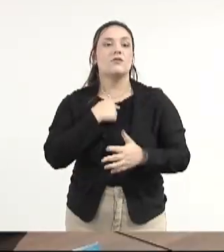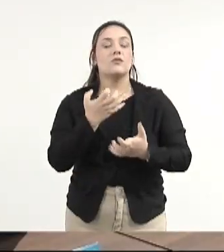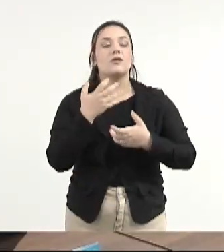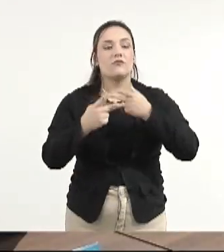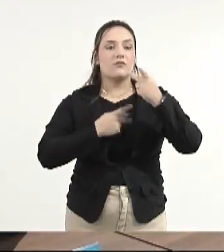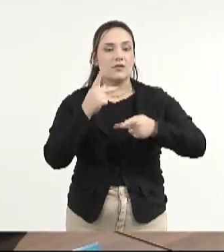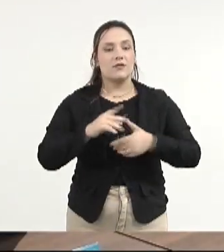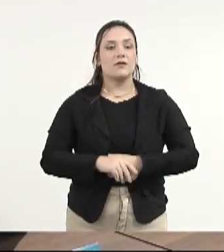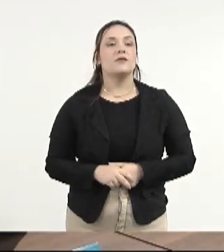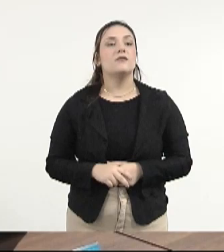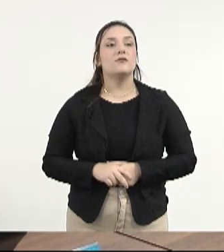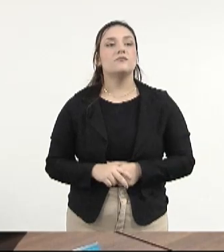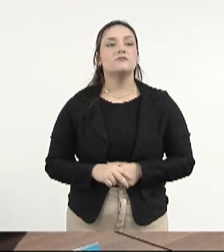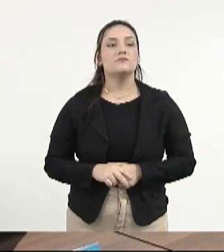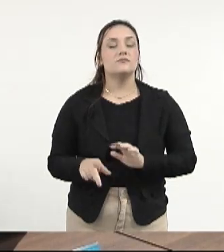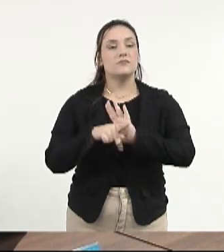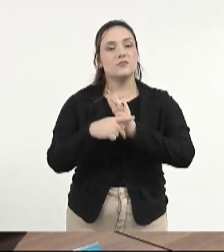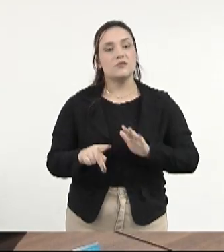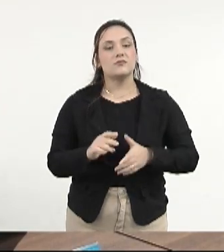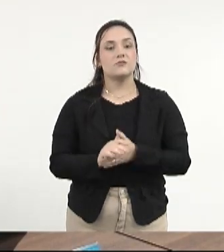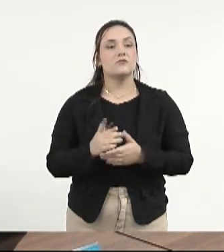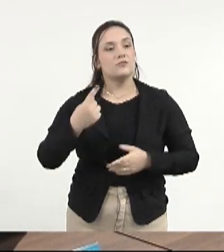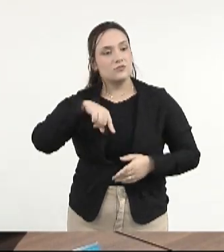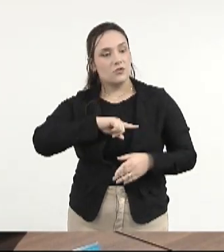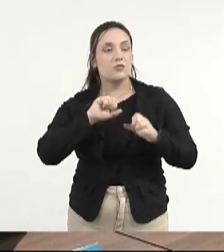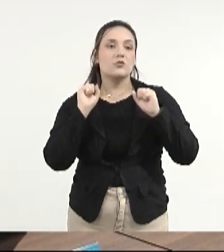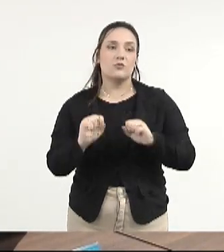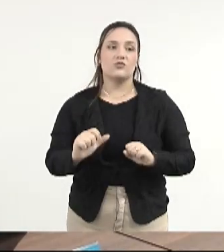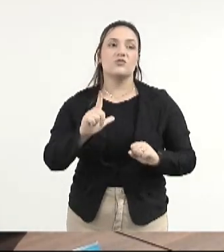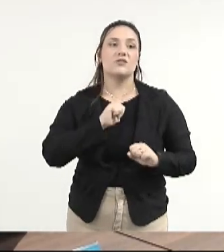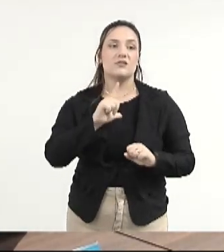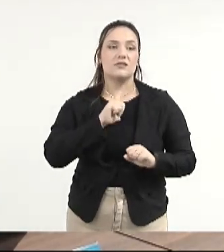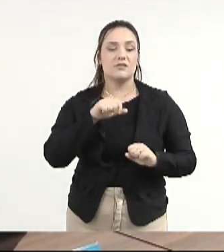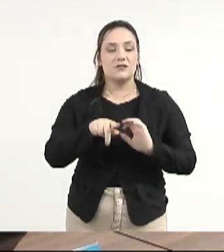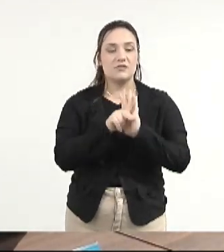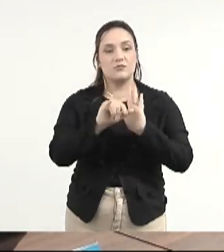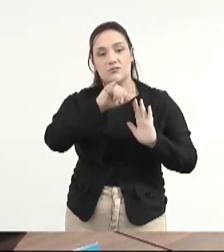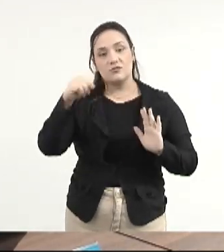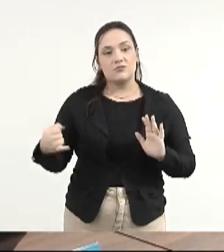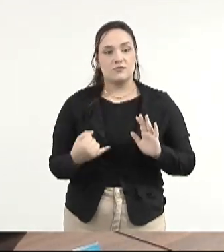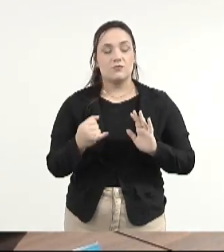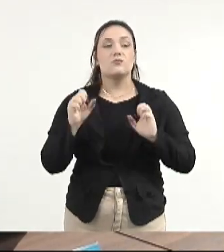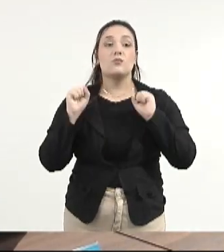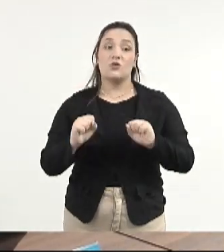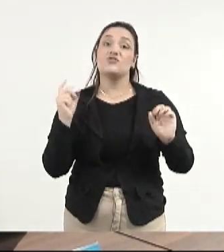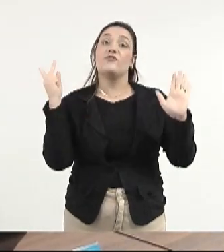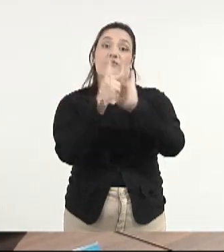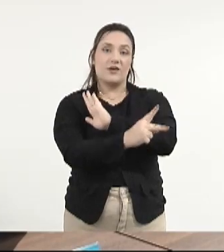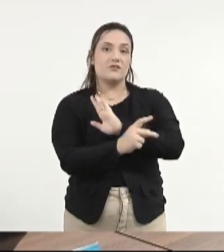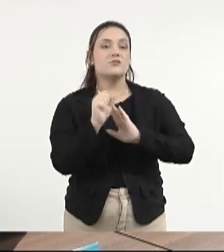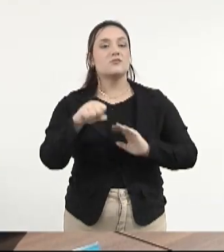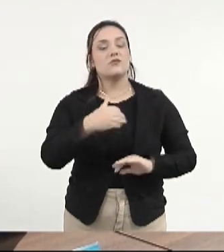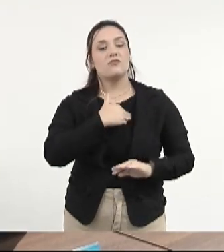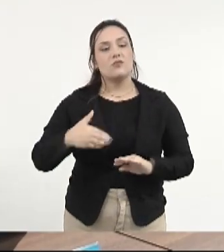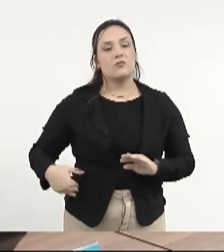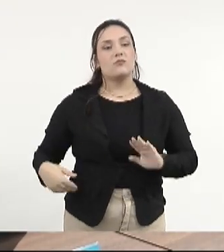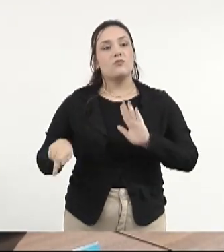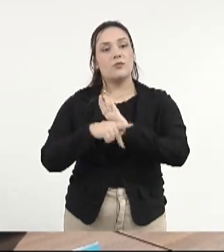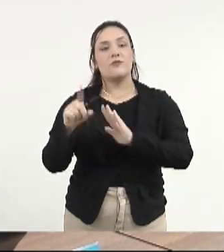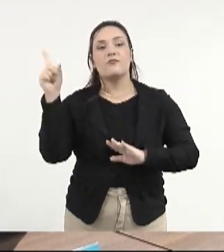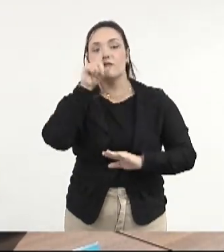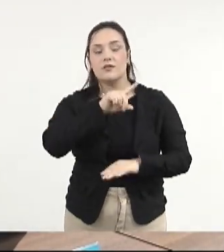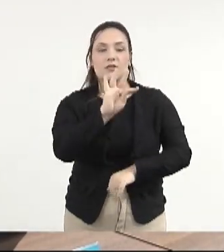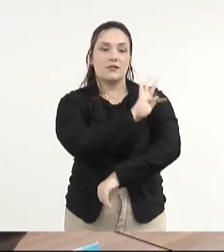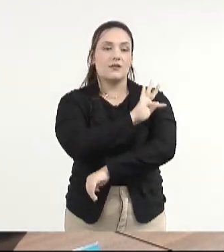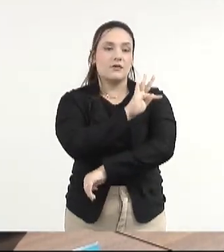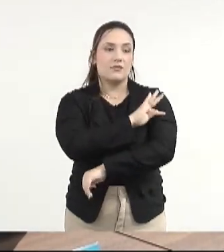ter e quero ressalvar, inclusive porque nós podemos ter esse projeto vetado pelo governo por conta de se tratar